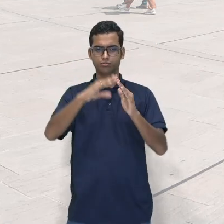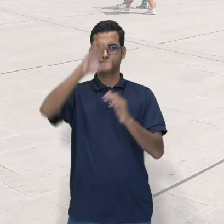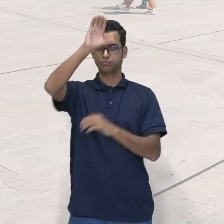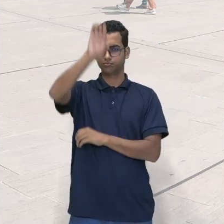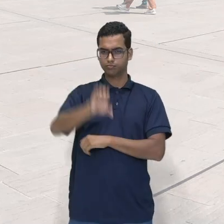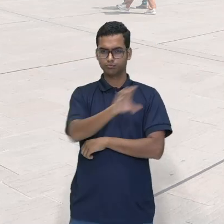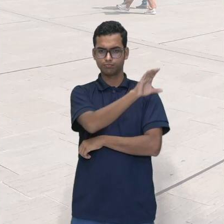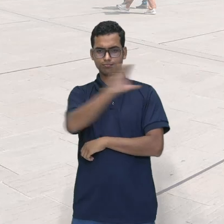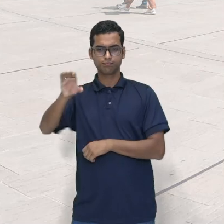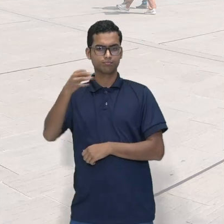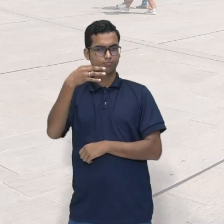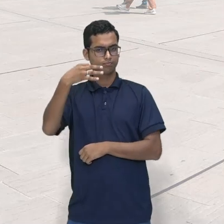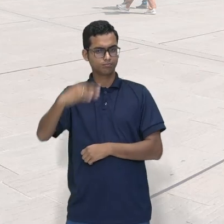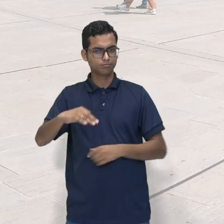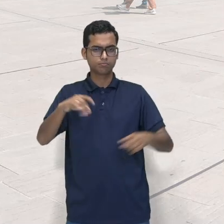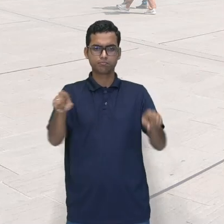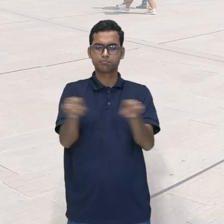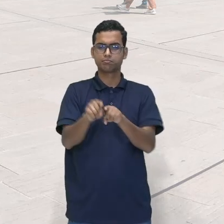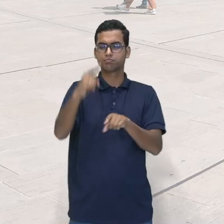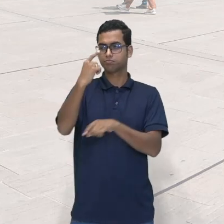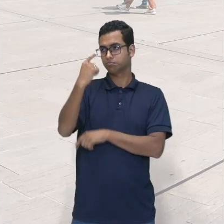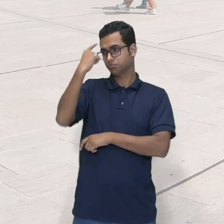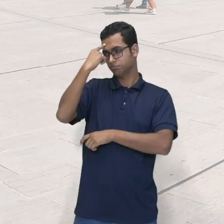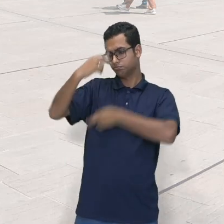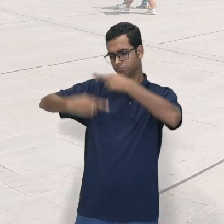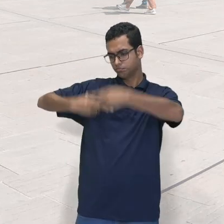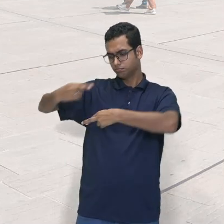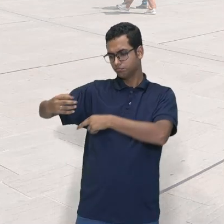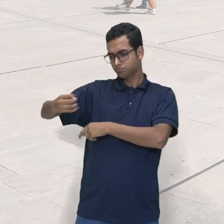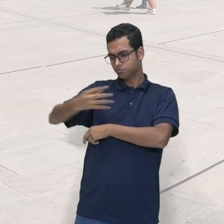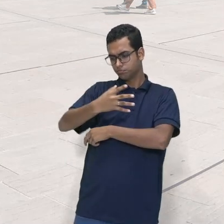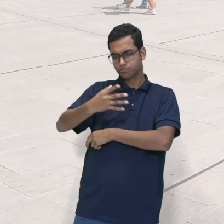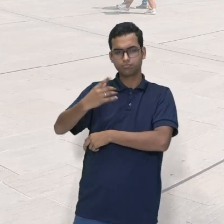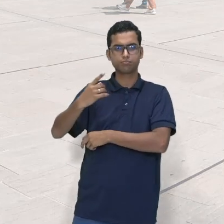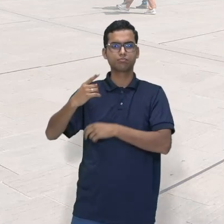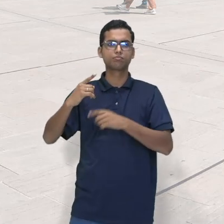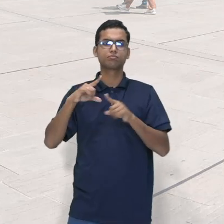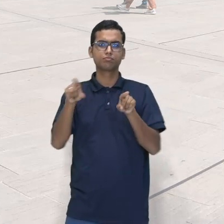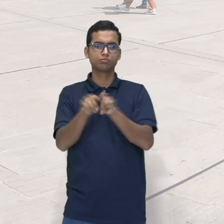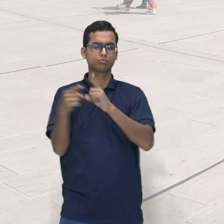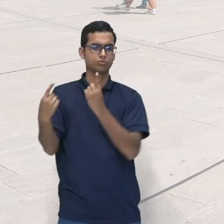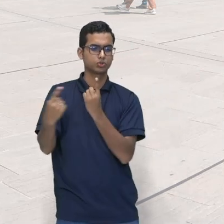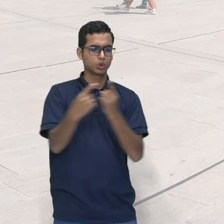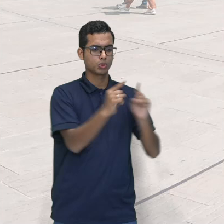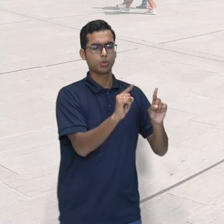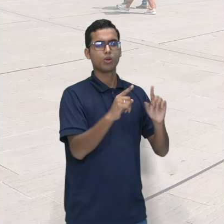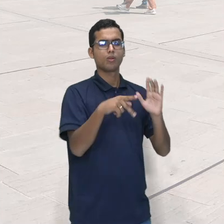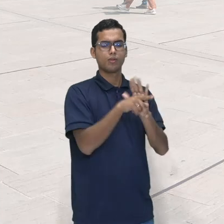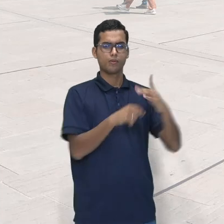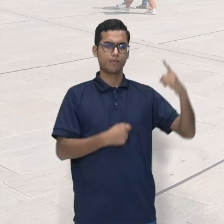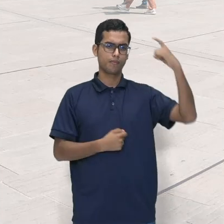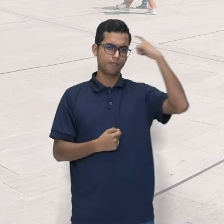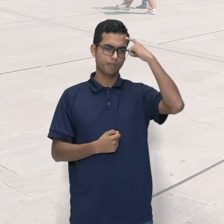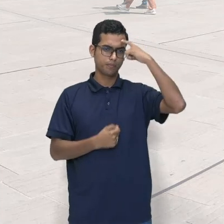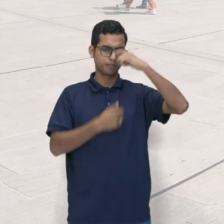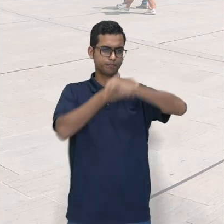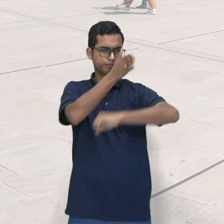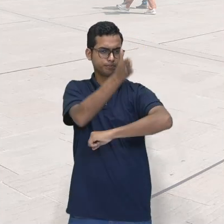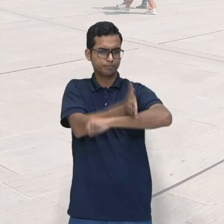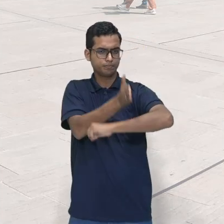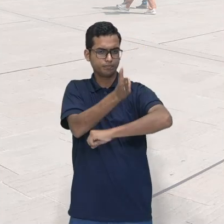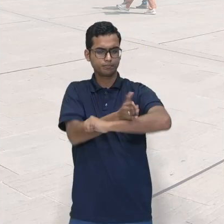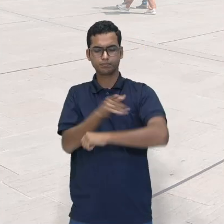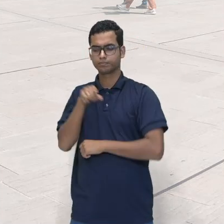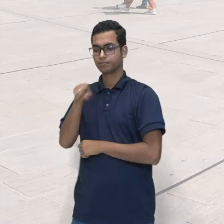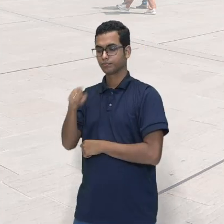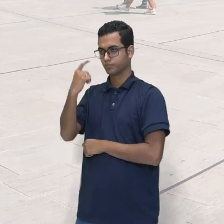certo? E o pensamento renascentista vai contrapor esse pensamento medieval. O que é o pensamento renascentista? É uma nova